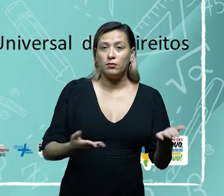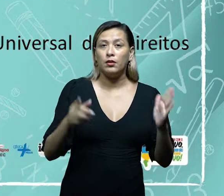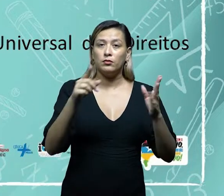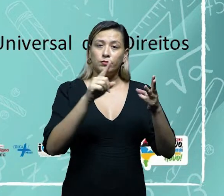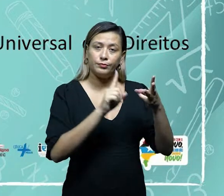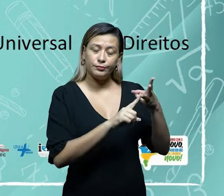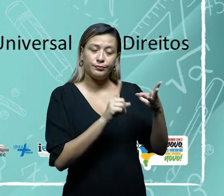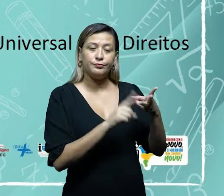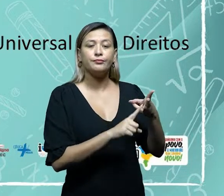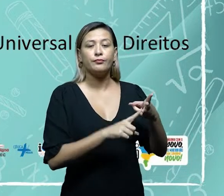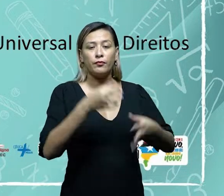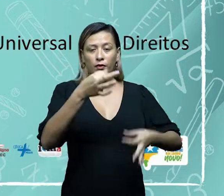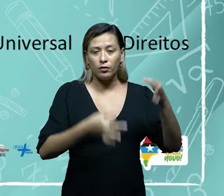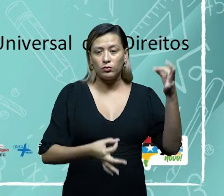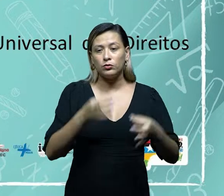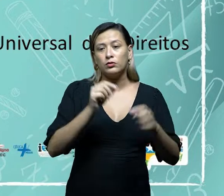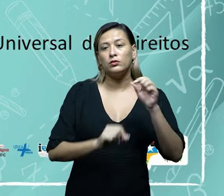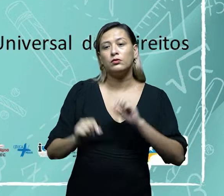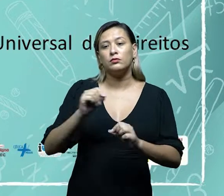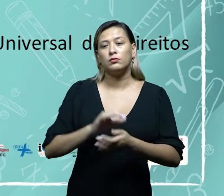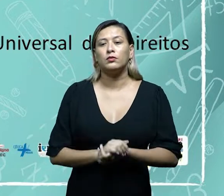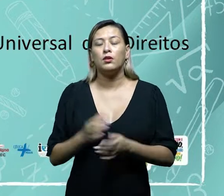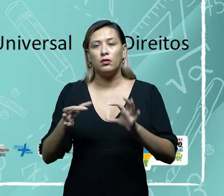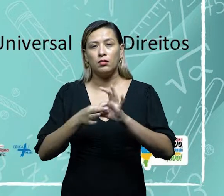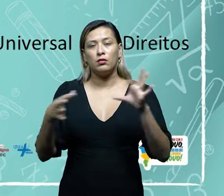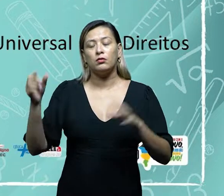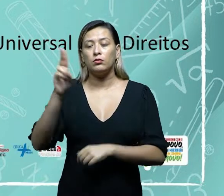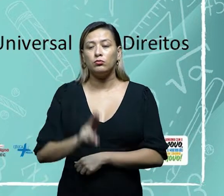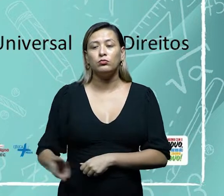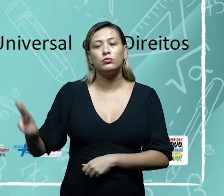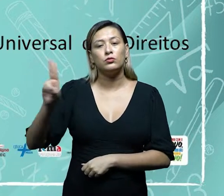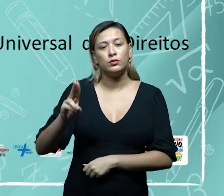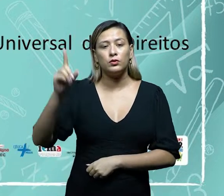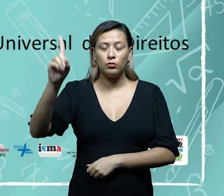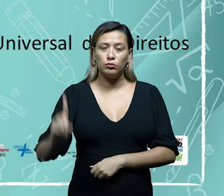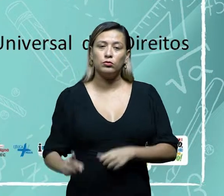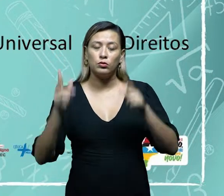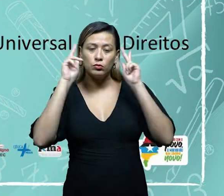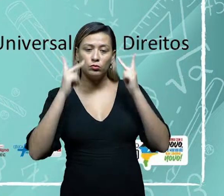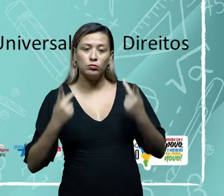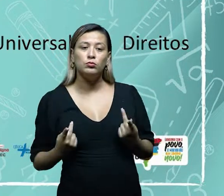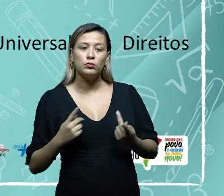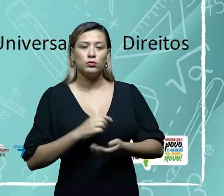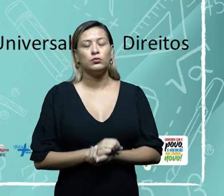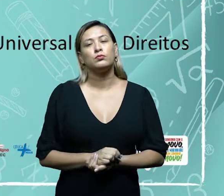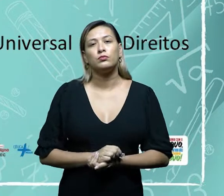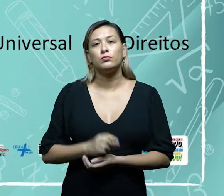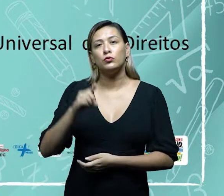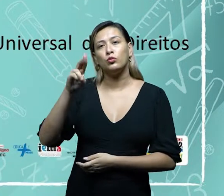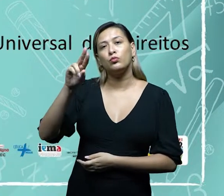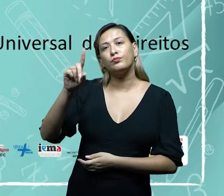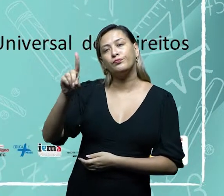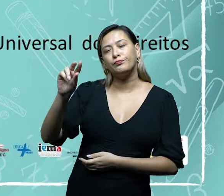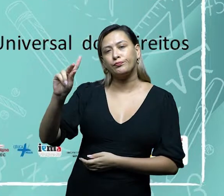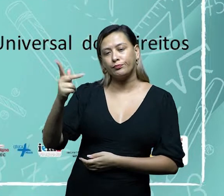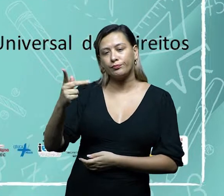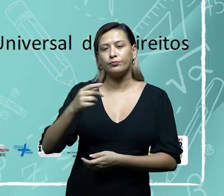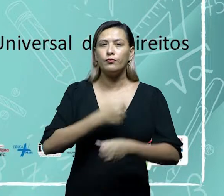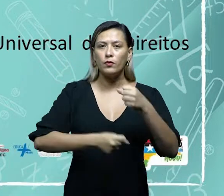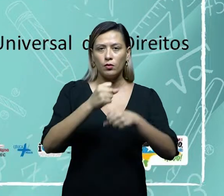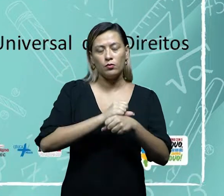a promulgação da Declaração Universal dos Direitos Humanos, a DUD,